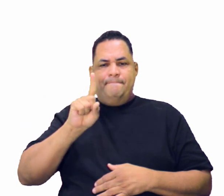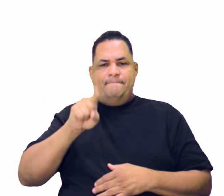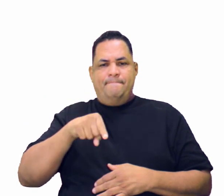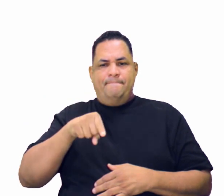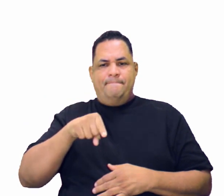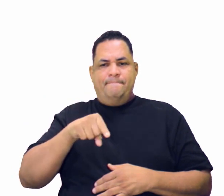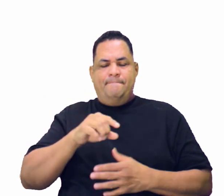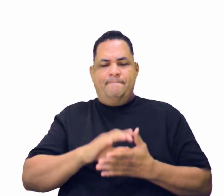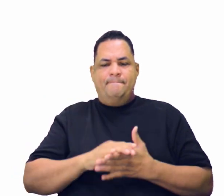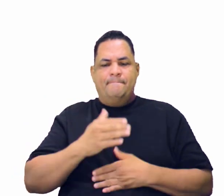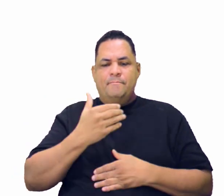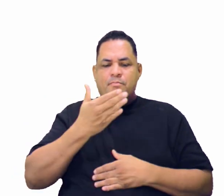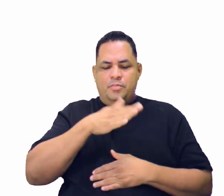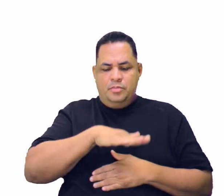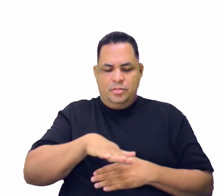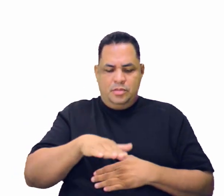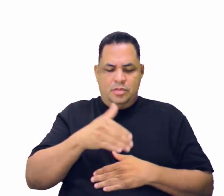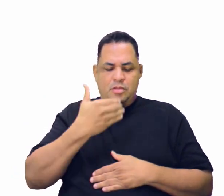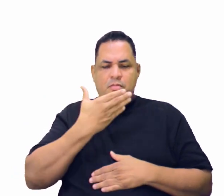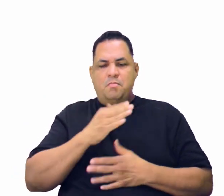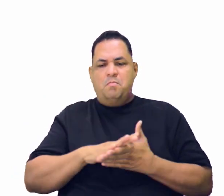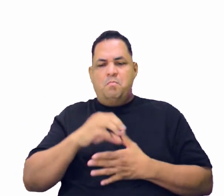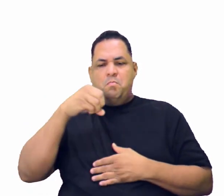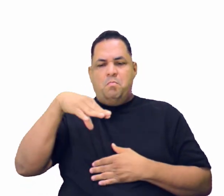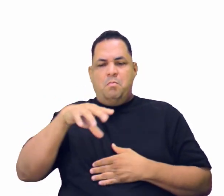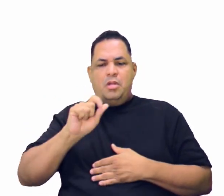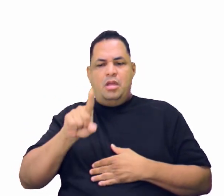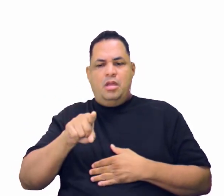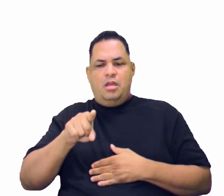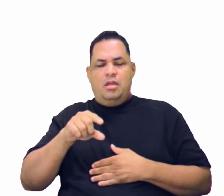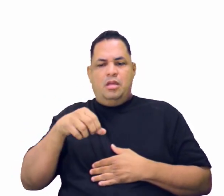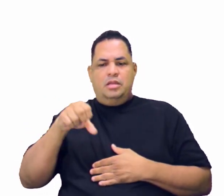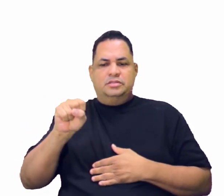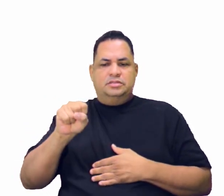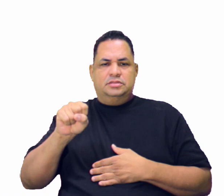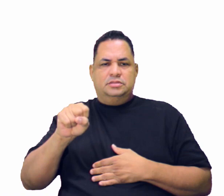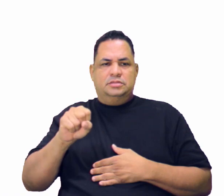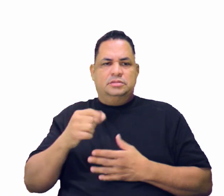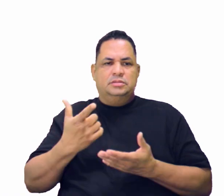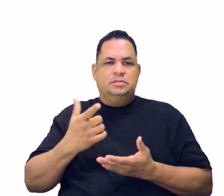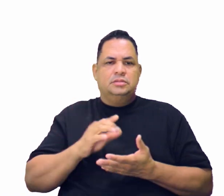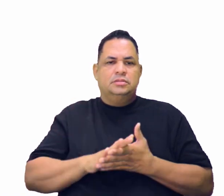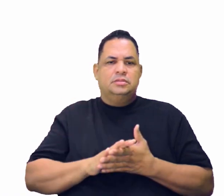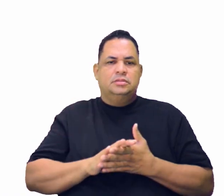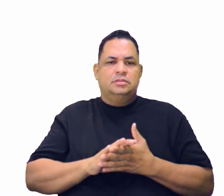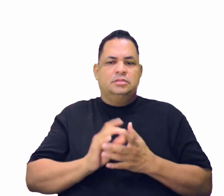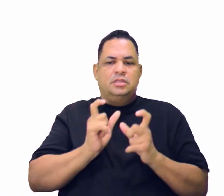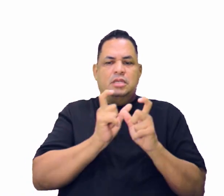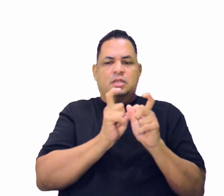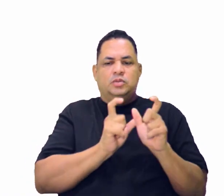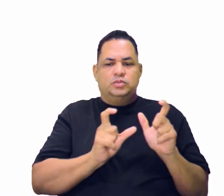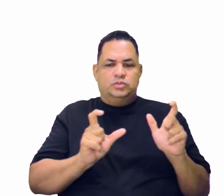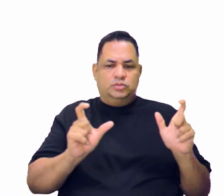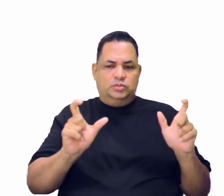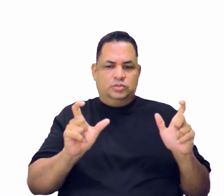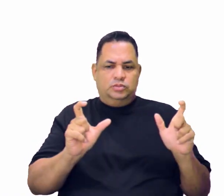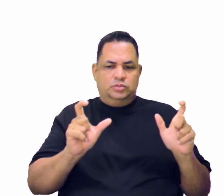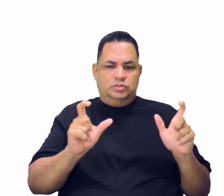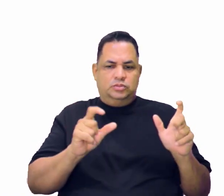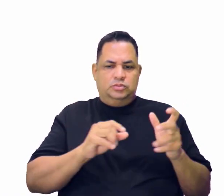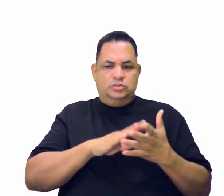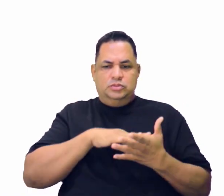má. Meninas más. Viu só? E é o sinônimo de ruim.